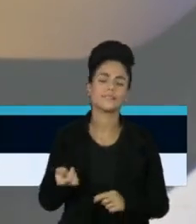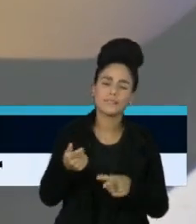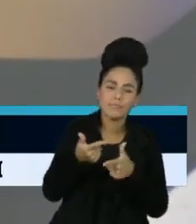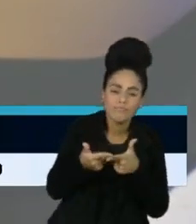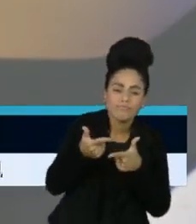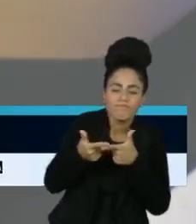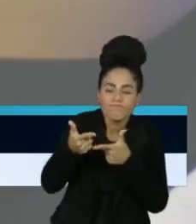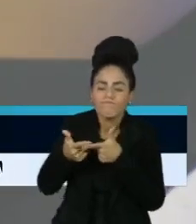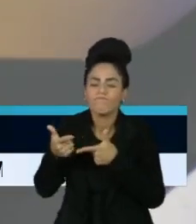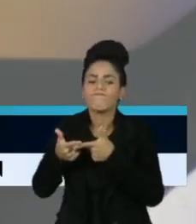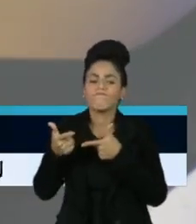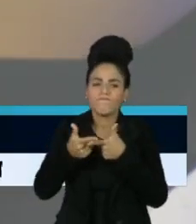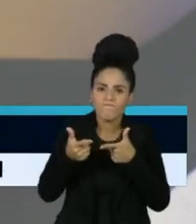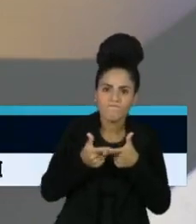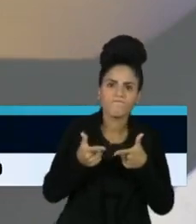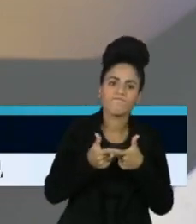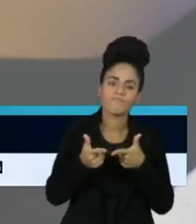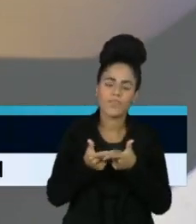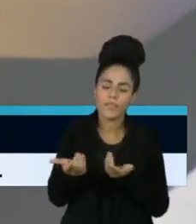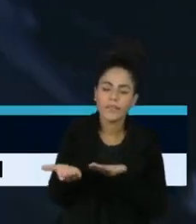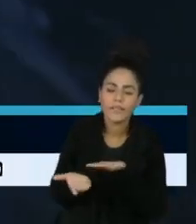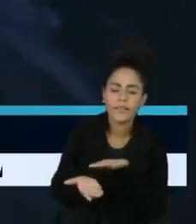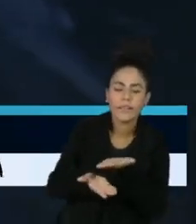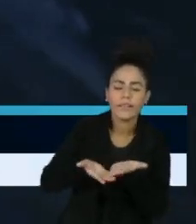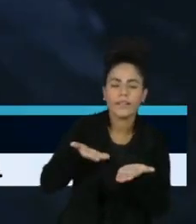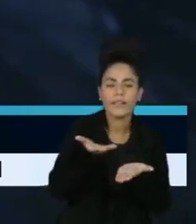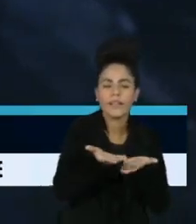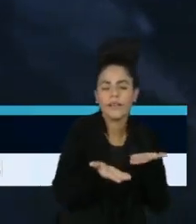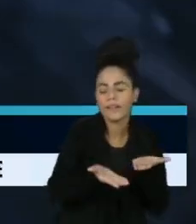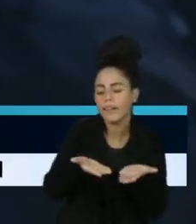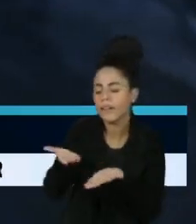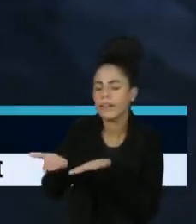a ficar em banho-maria. Mas calma, a gente nunca pode garantir, né, Ana?